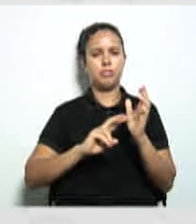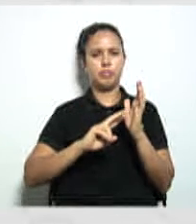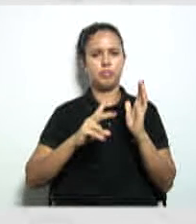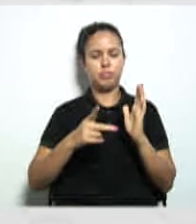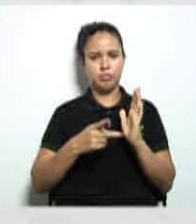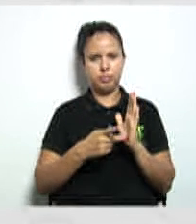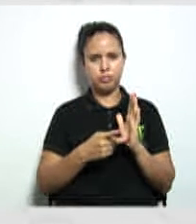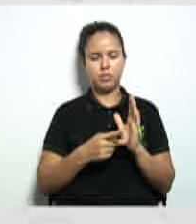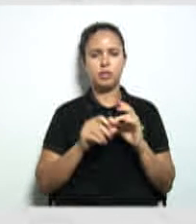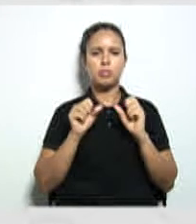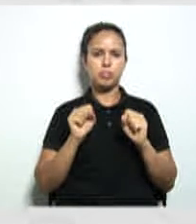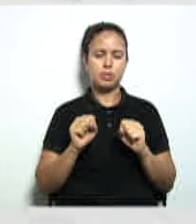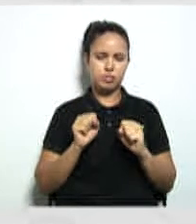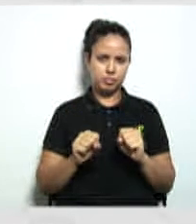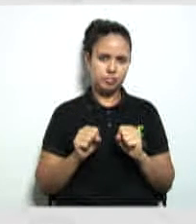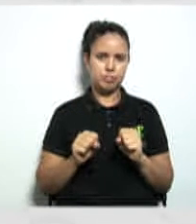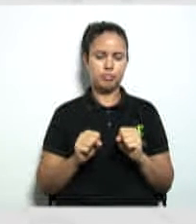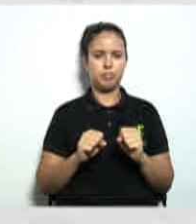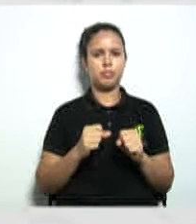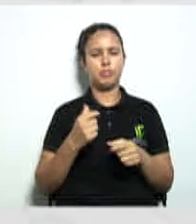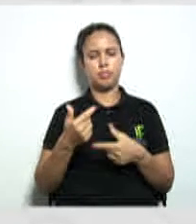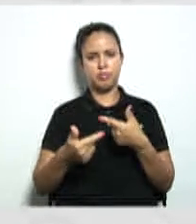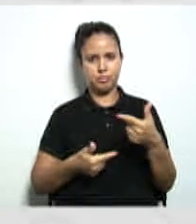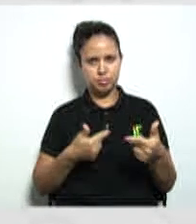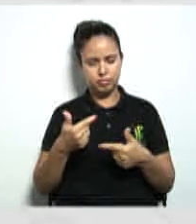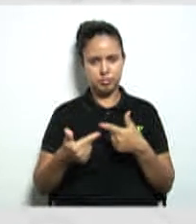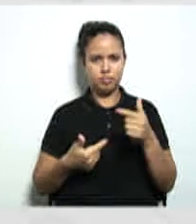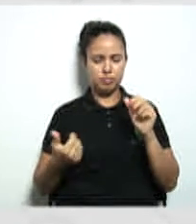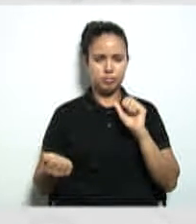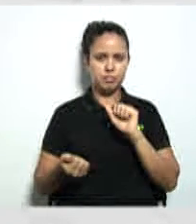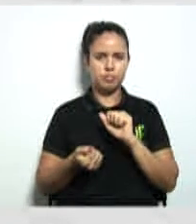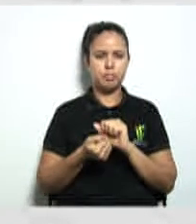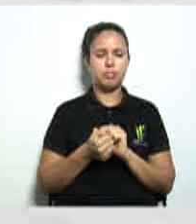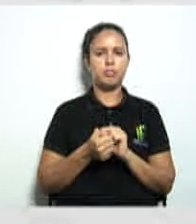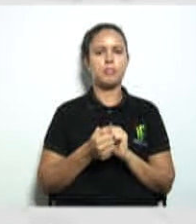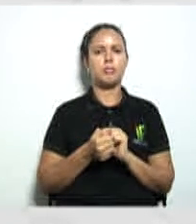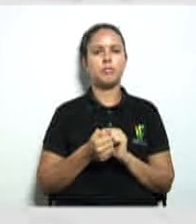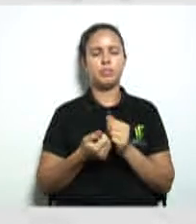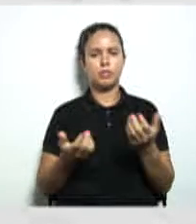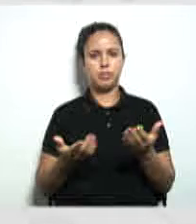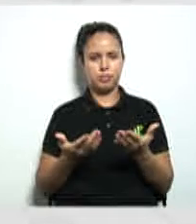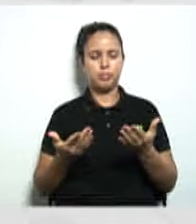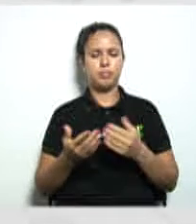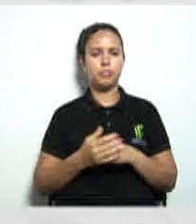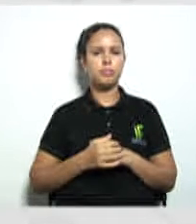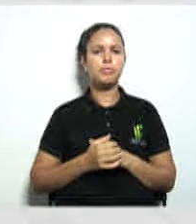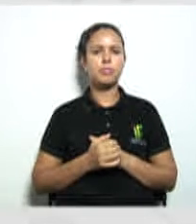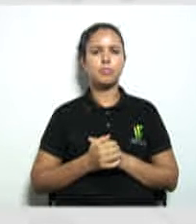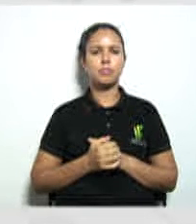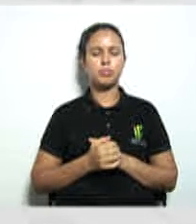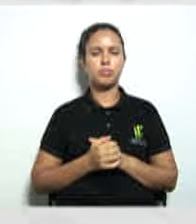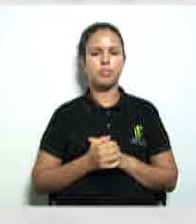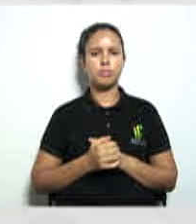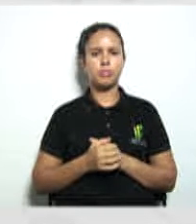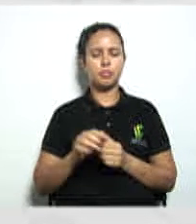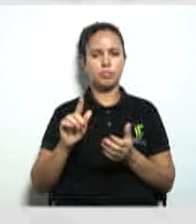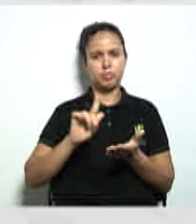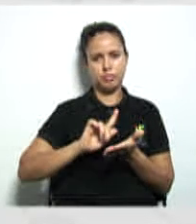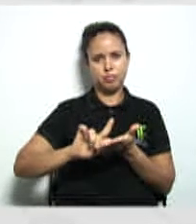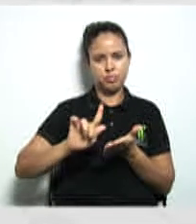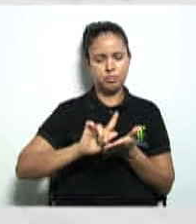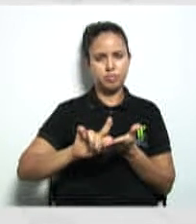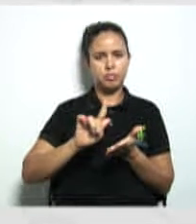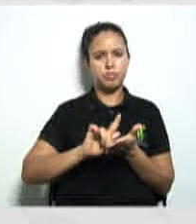um tempinho aqui, nós vamos trabalhar esse glossário juntamente com vocês ainda nesta aula, tá bom? E aí no glossário vai